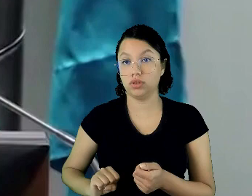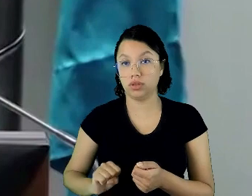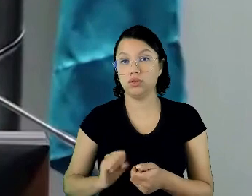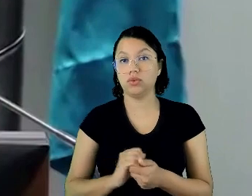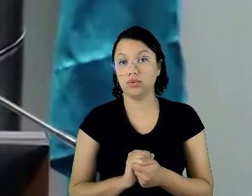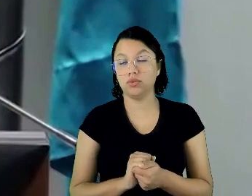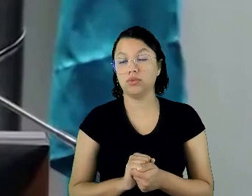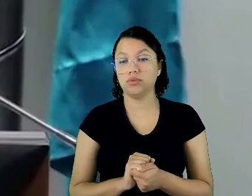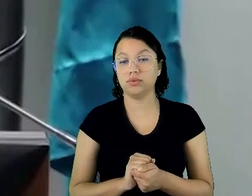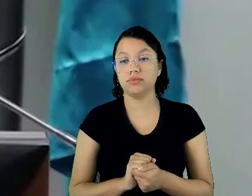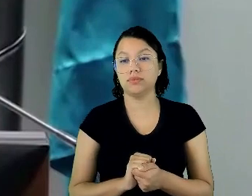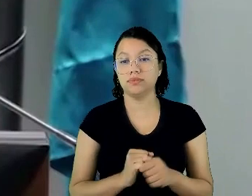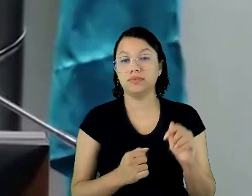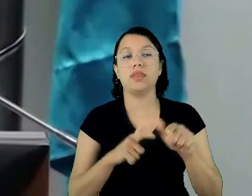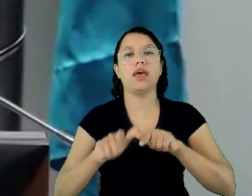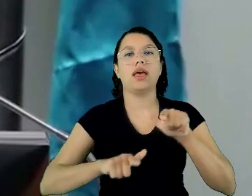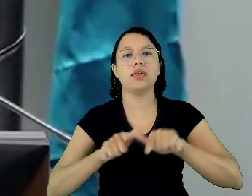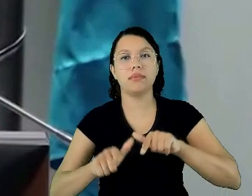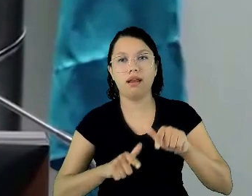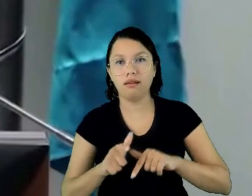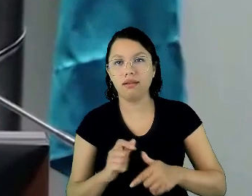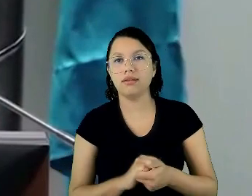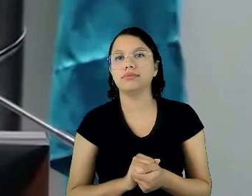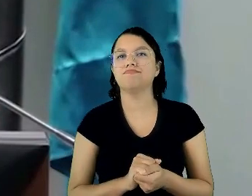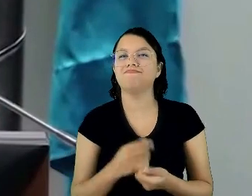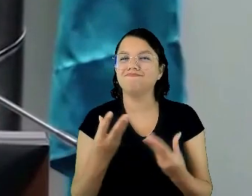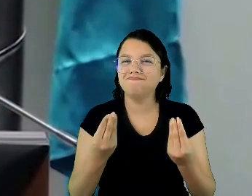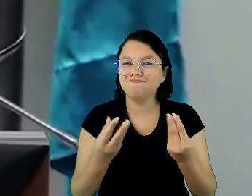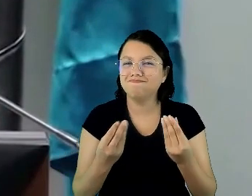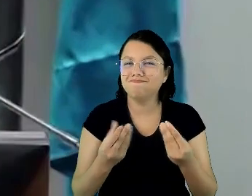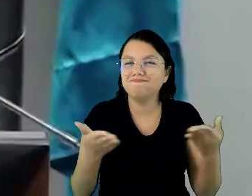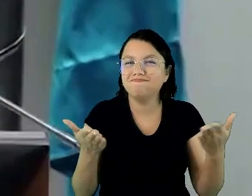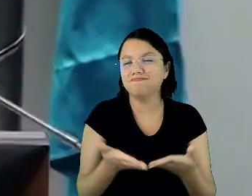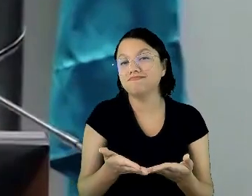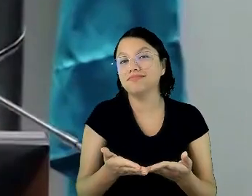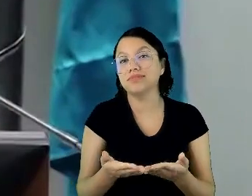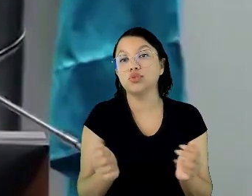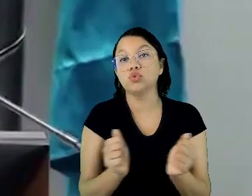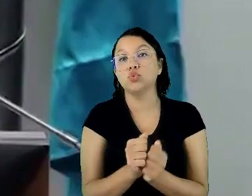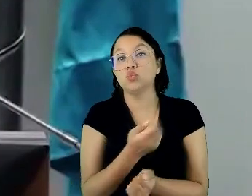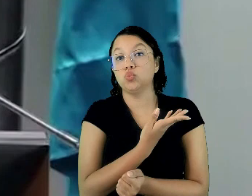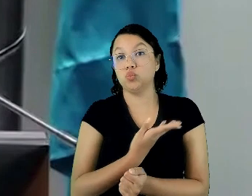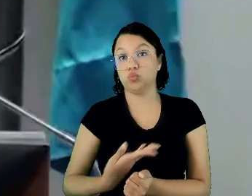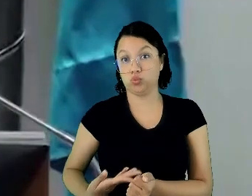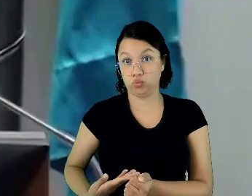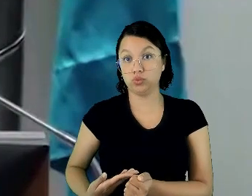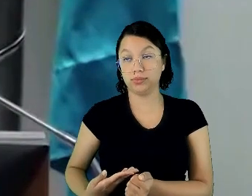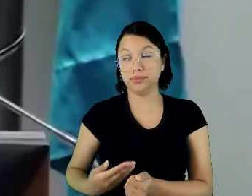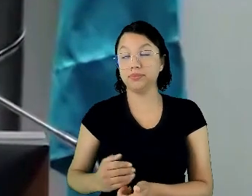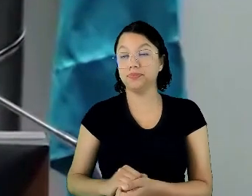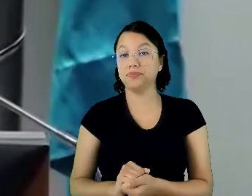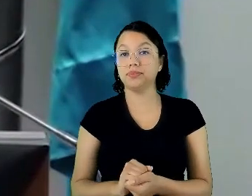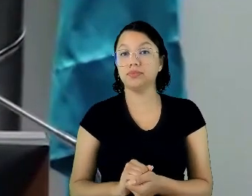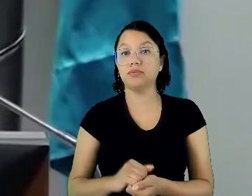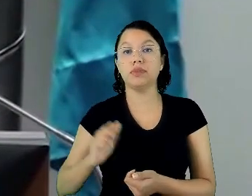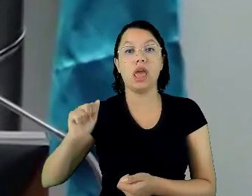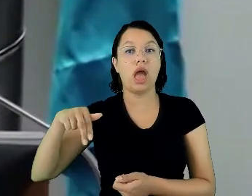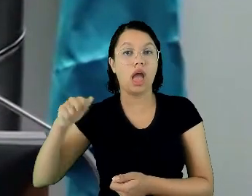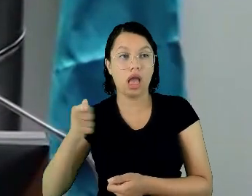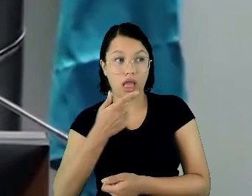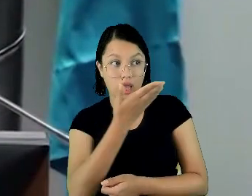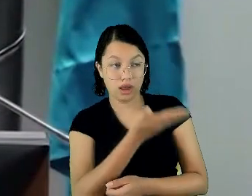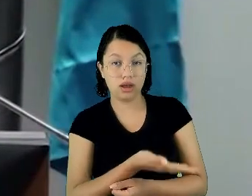aí ativamente nisso, o governador também, a doutora Ana Carolina, e nós estamos aí numa luta